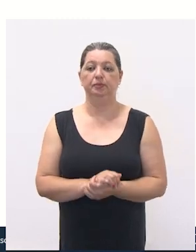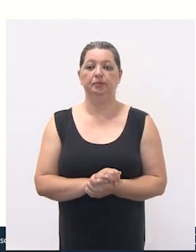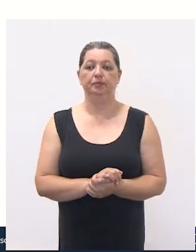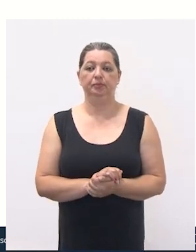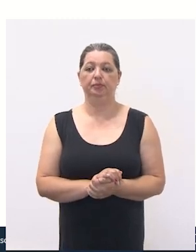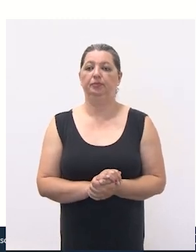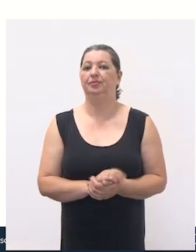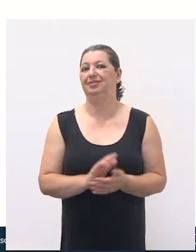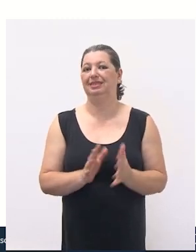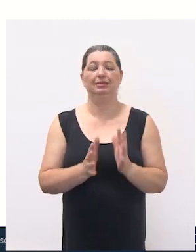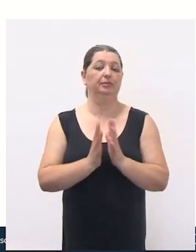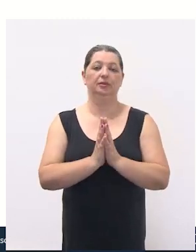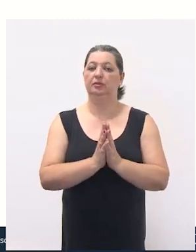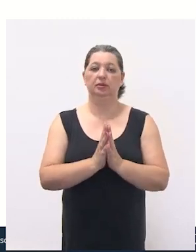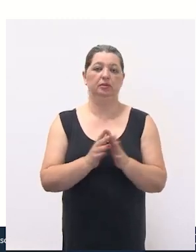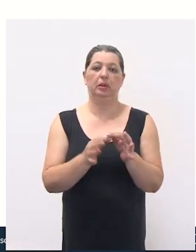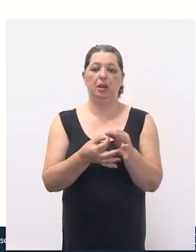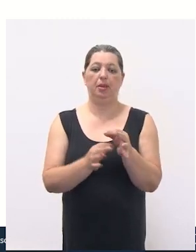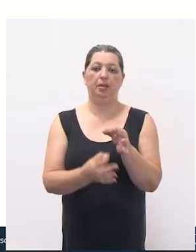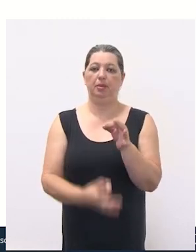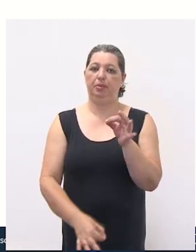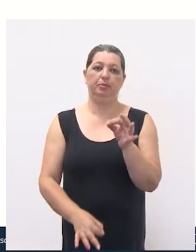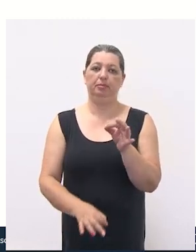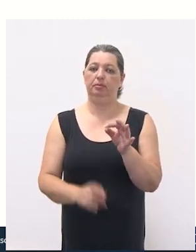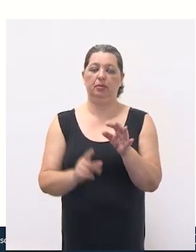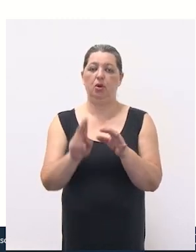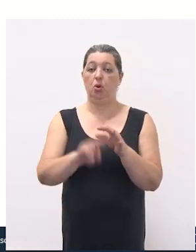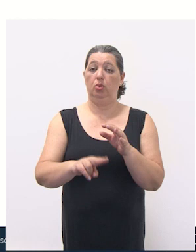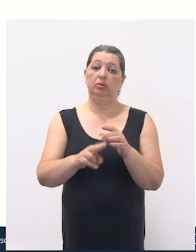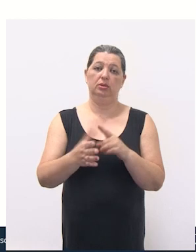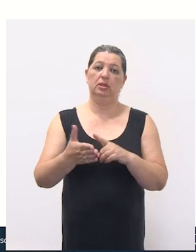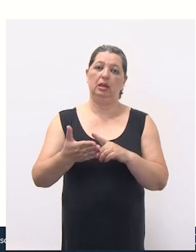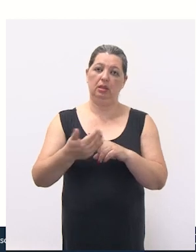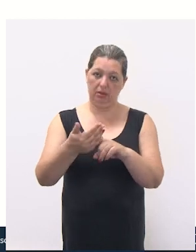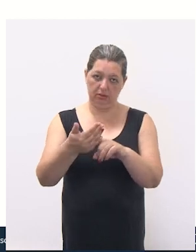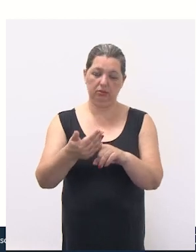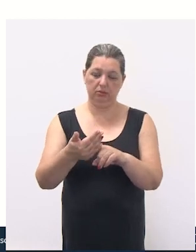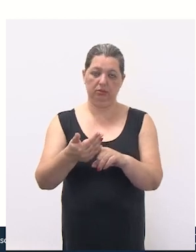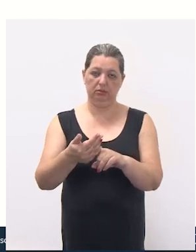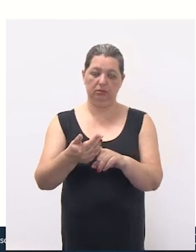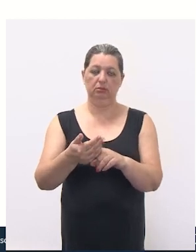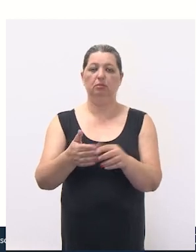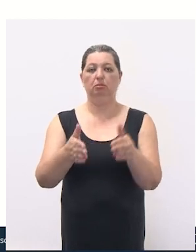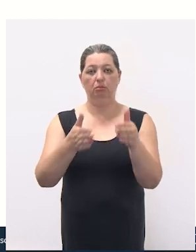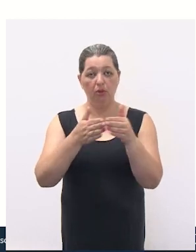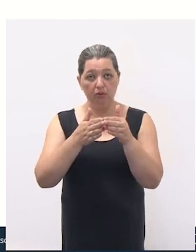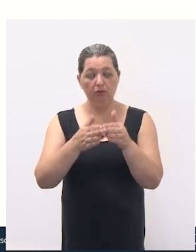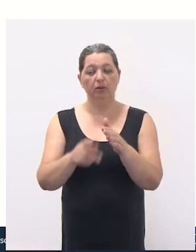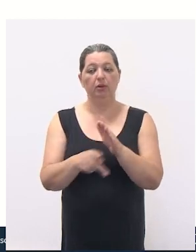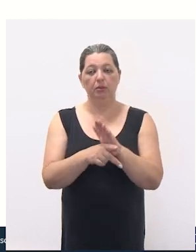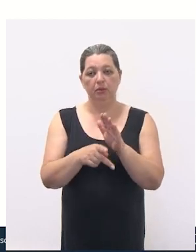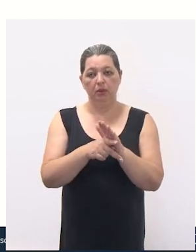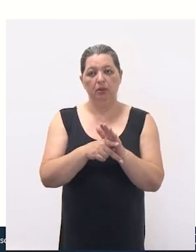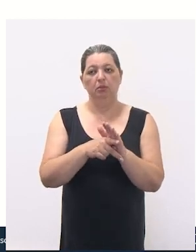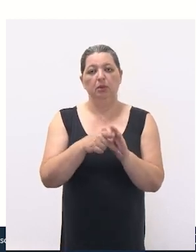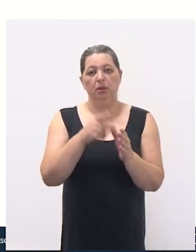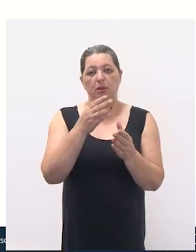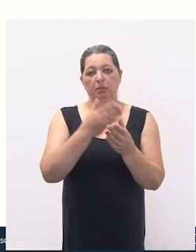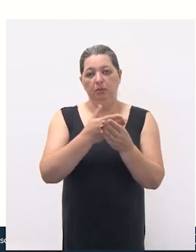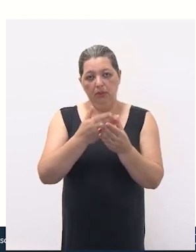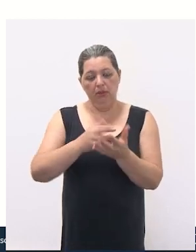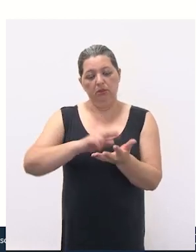não, mapão não, gente. Vamos para a tecnologia, vamos para planilhas. Isso. Por isso